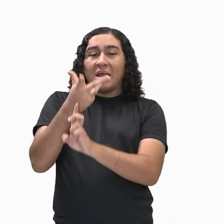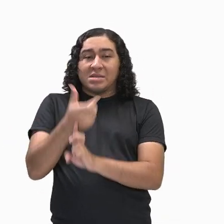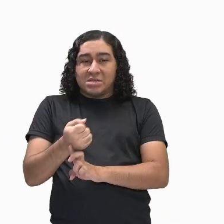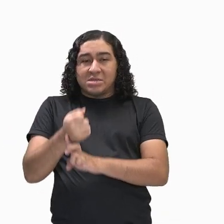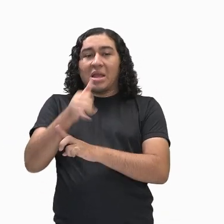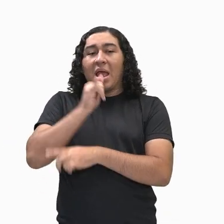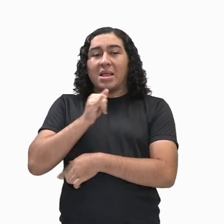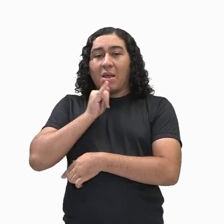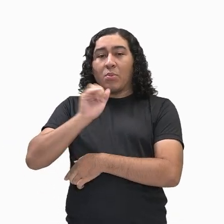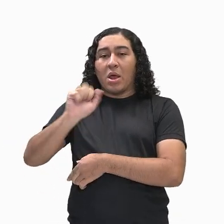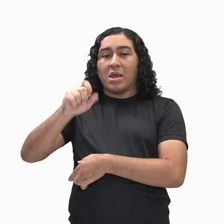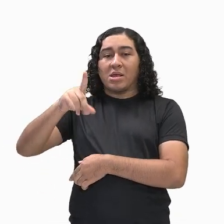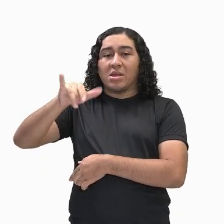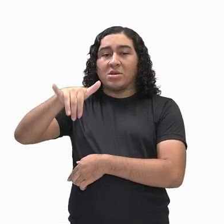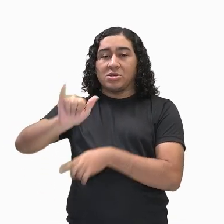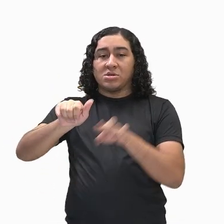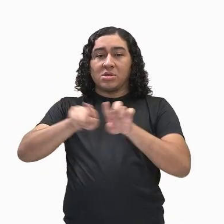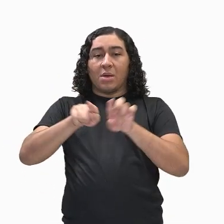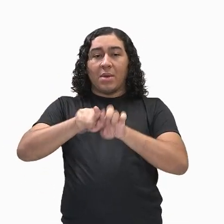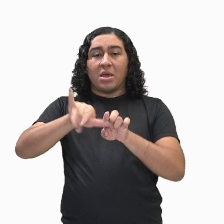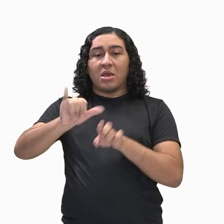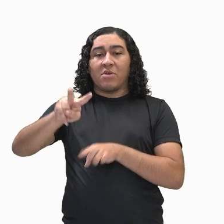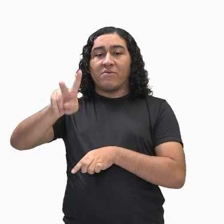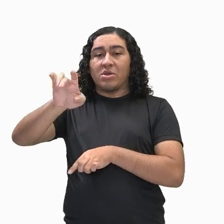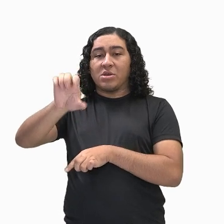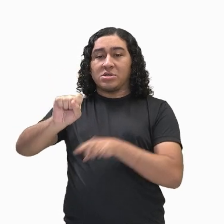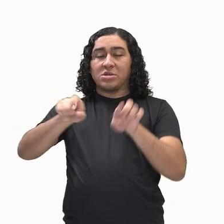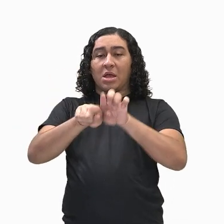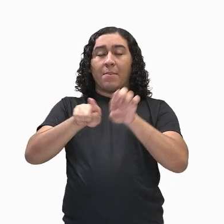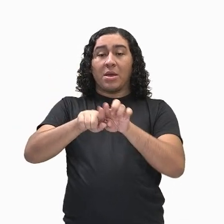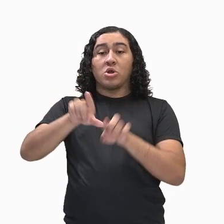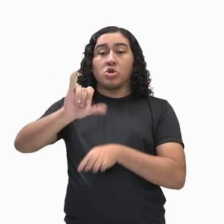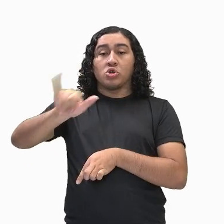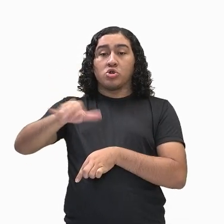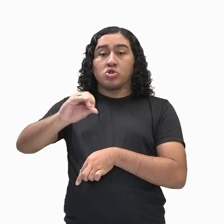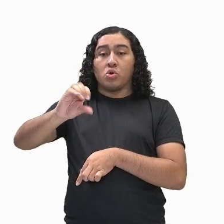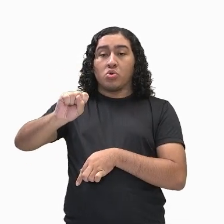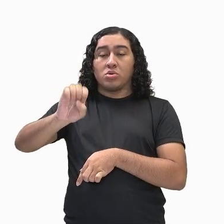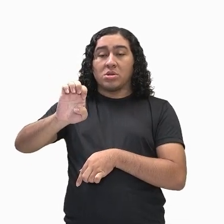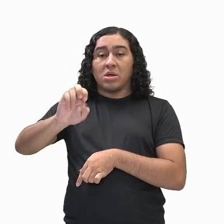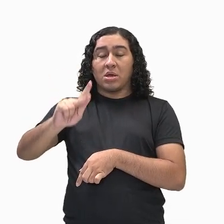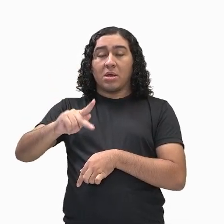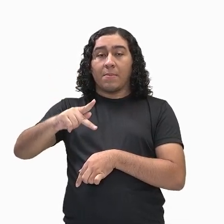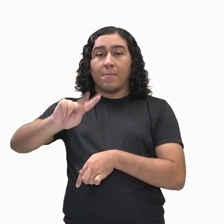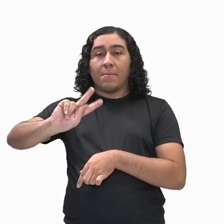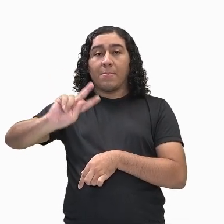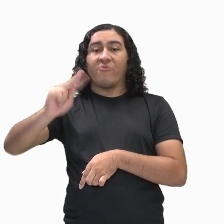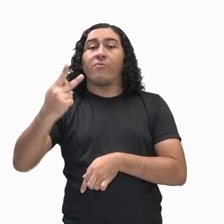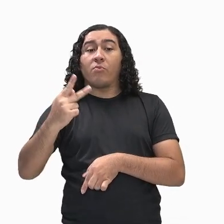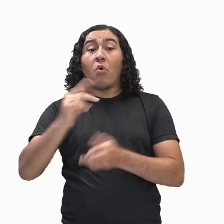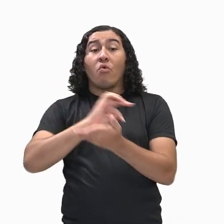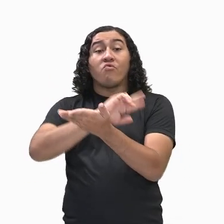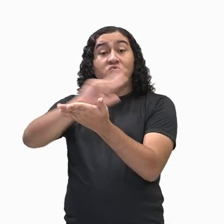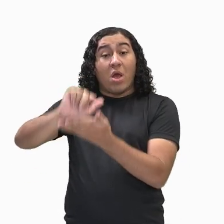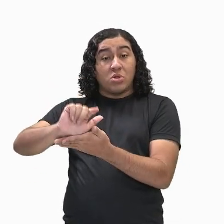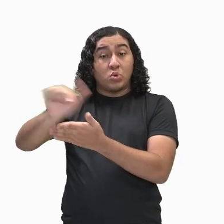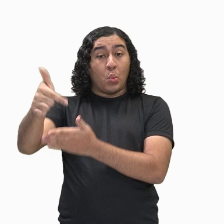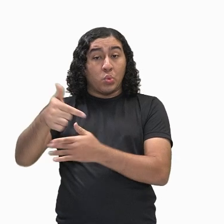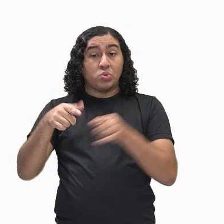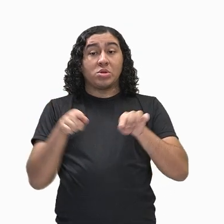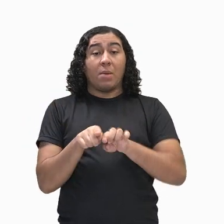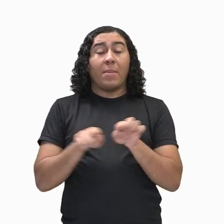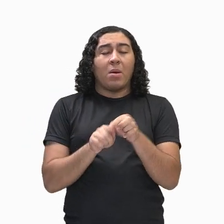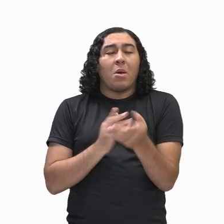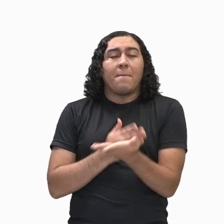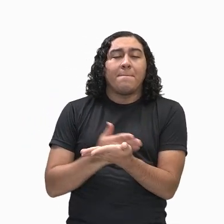Warhol, Yves Klein e Joseph Beuys, entre outros, começaram a fazer uma